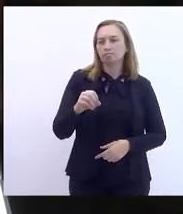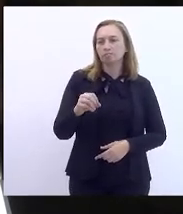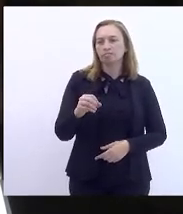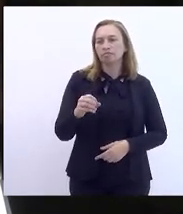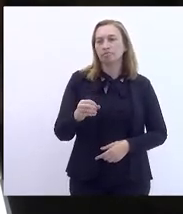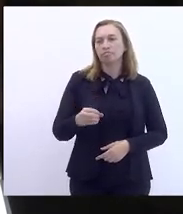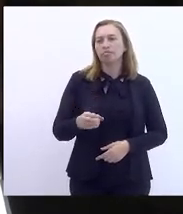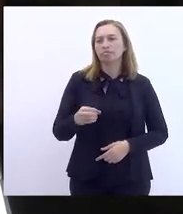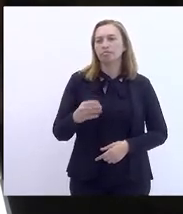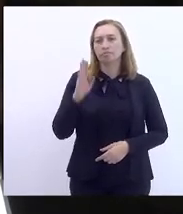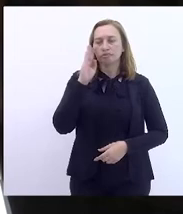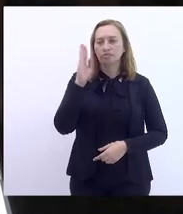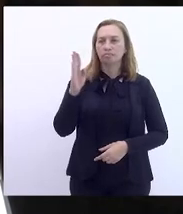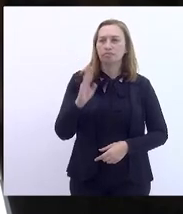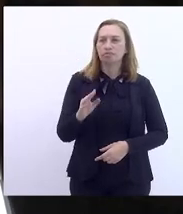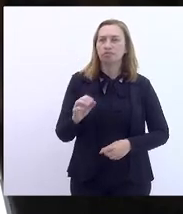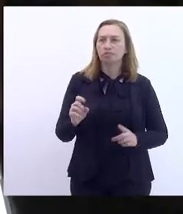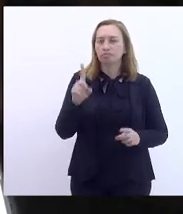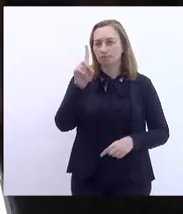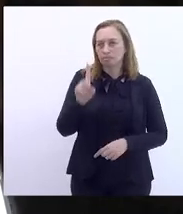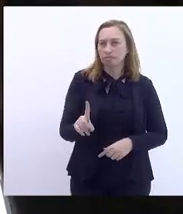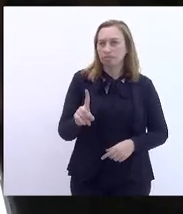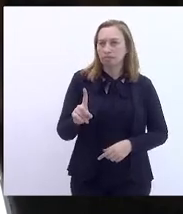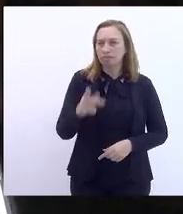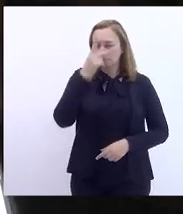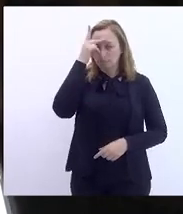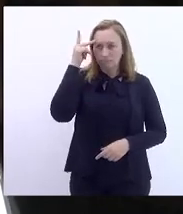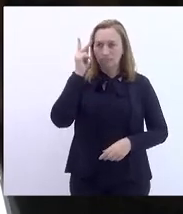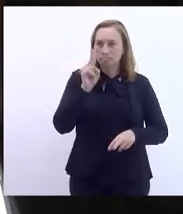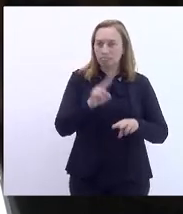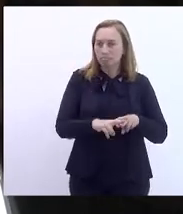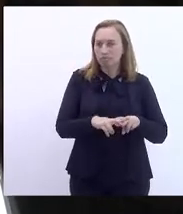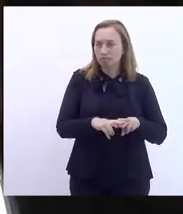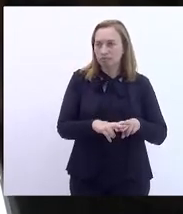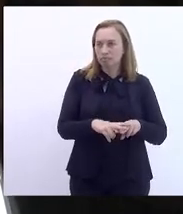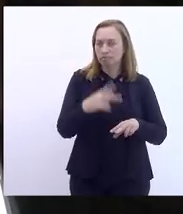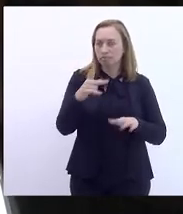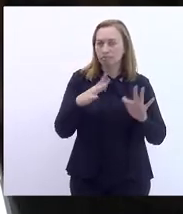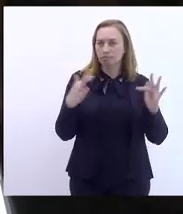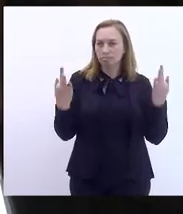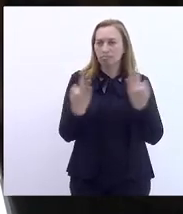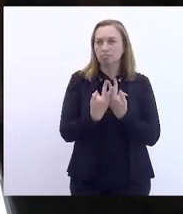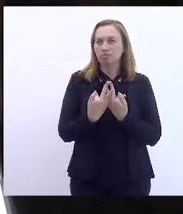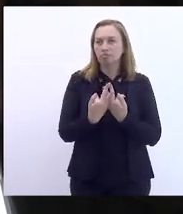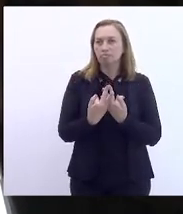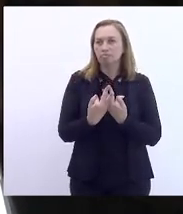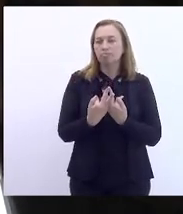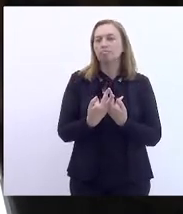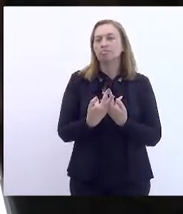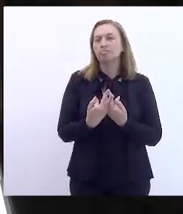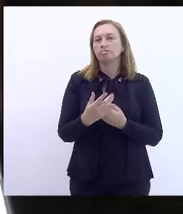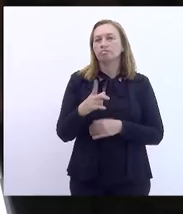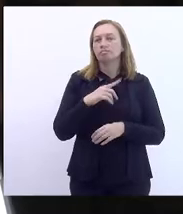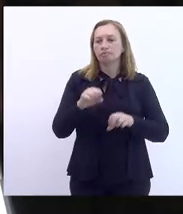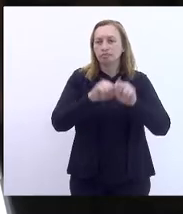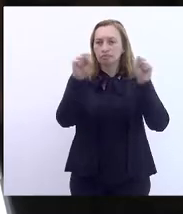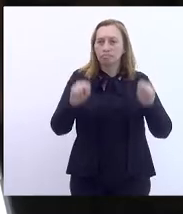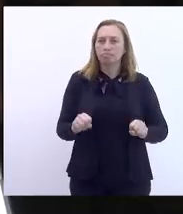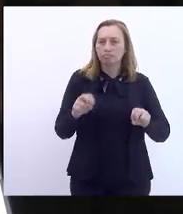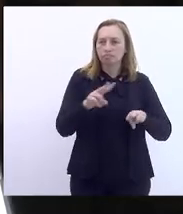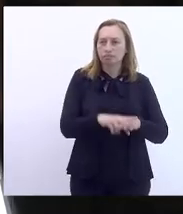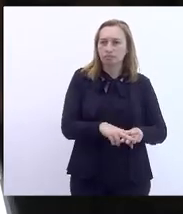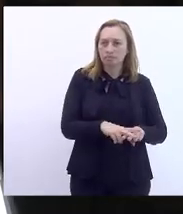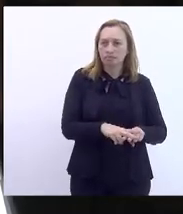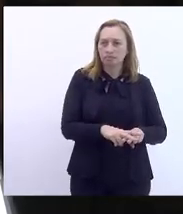atenção prioritária os leitos das pessoas presas e de suas famílias e aí a gente tem no sistema penitenciário